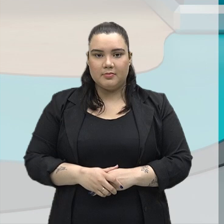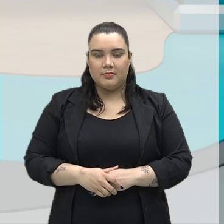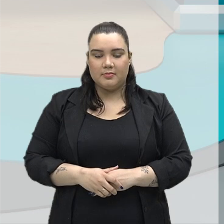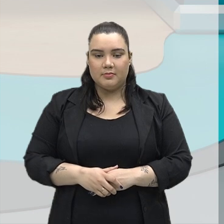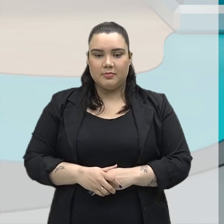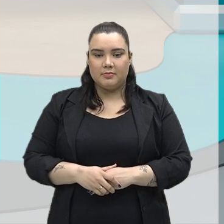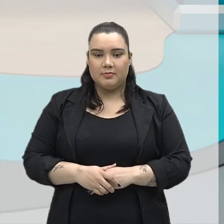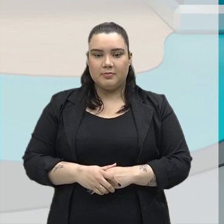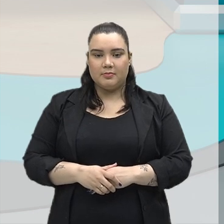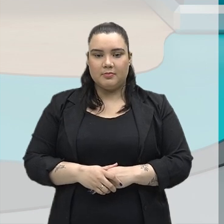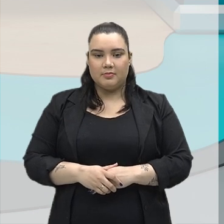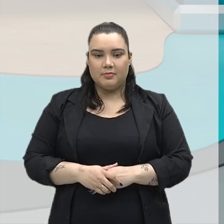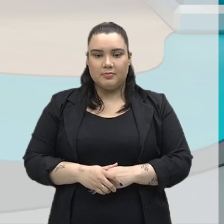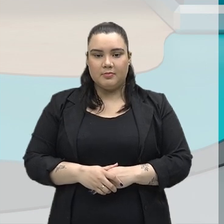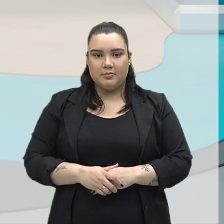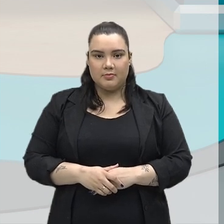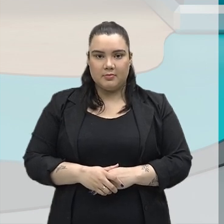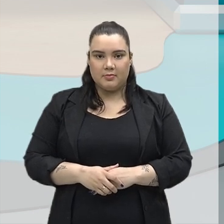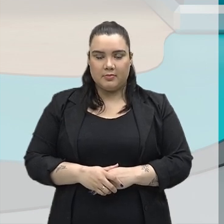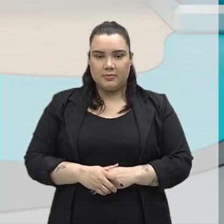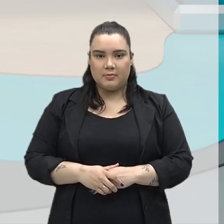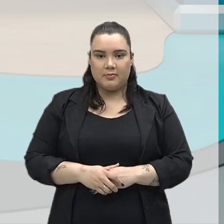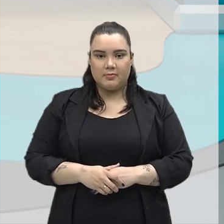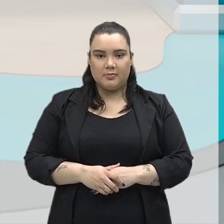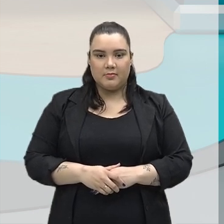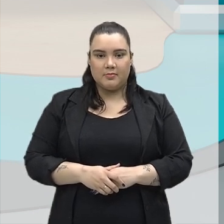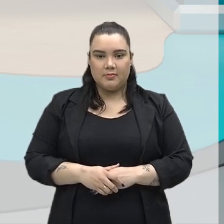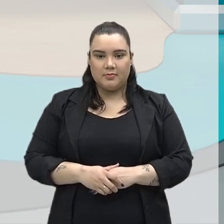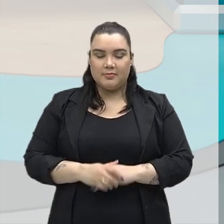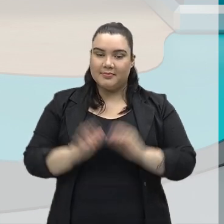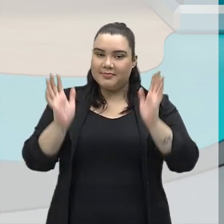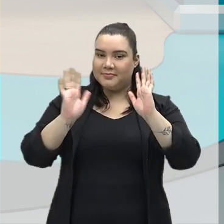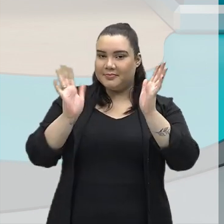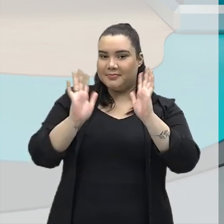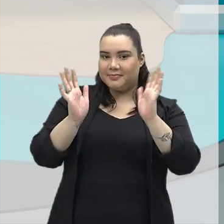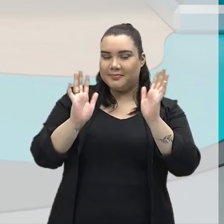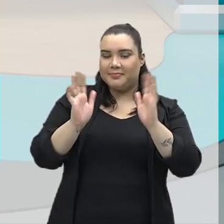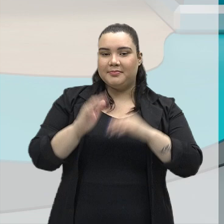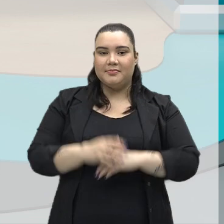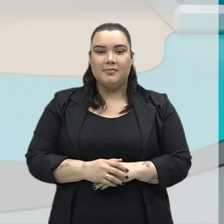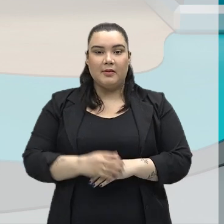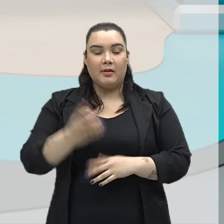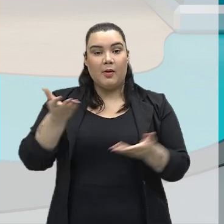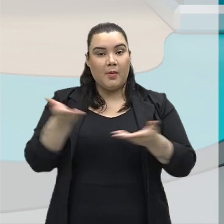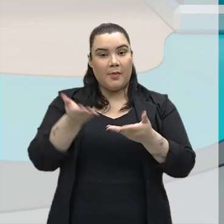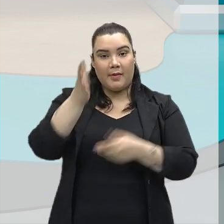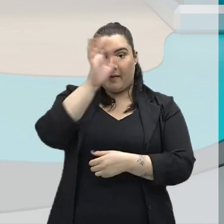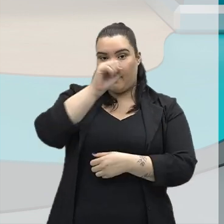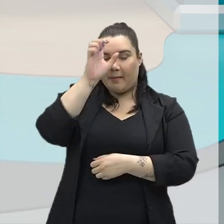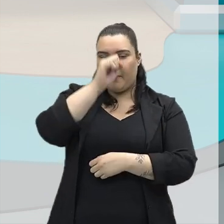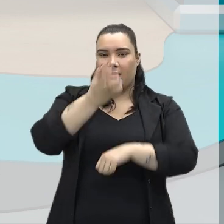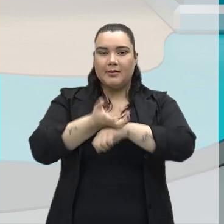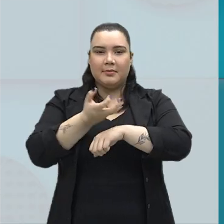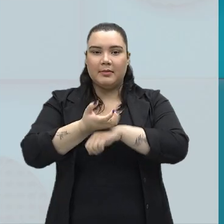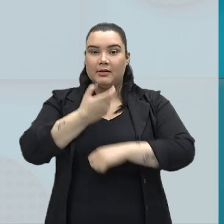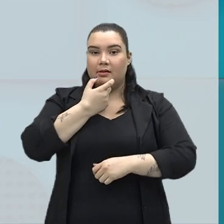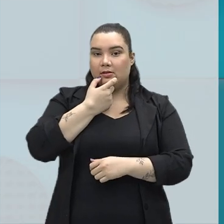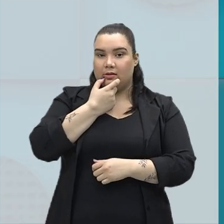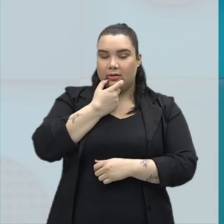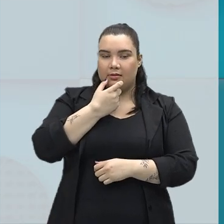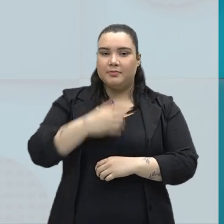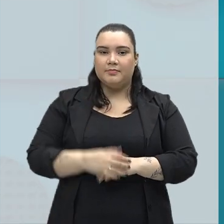Hi there! Let's learn English. Oi, pessoal! Vamos aprender inglês. Eu